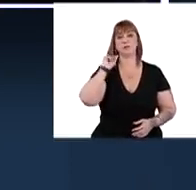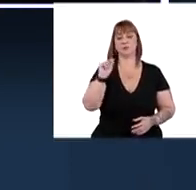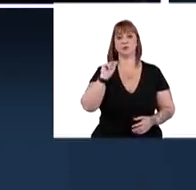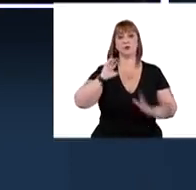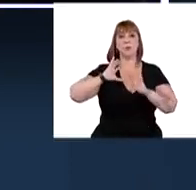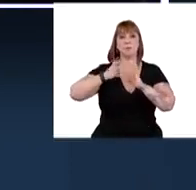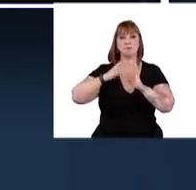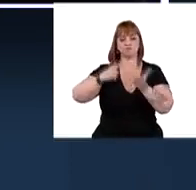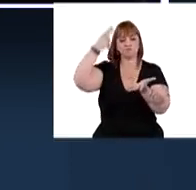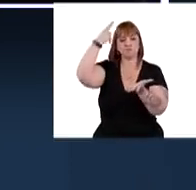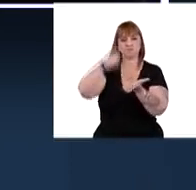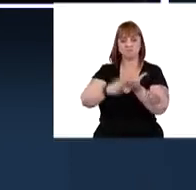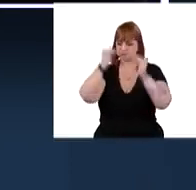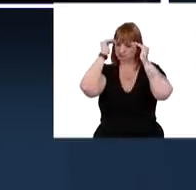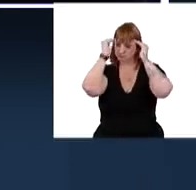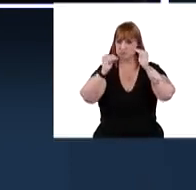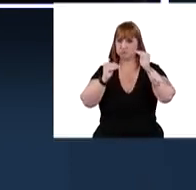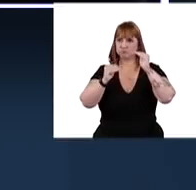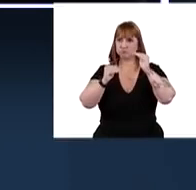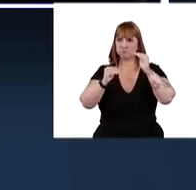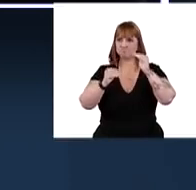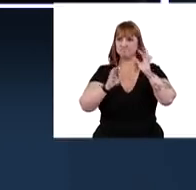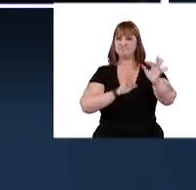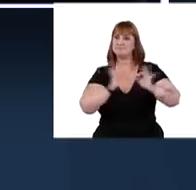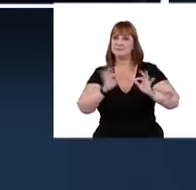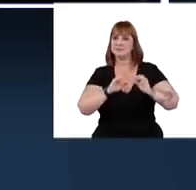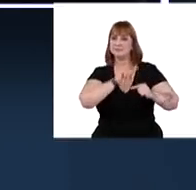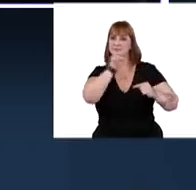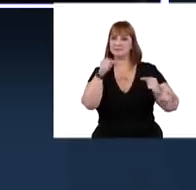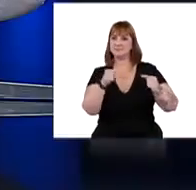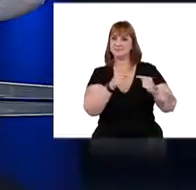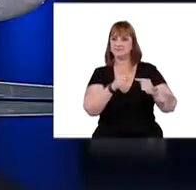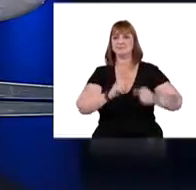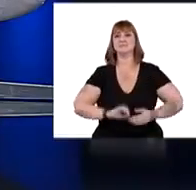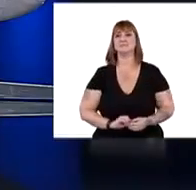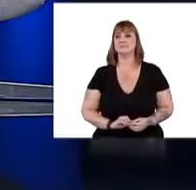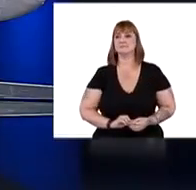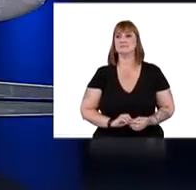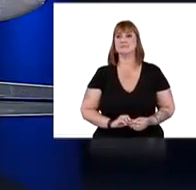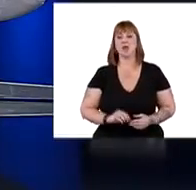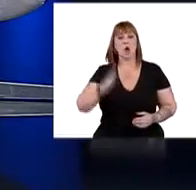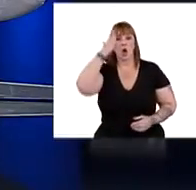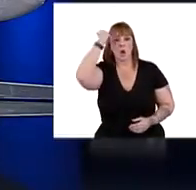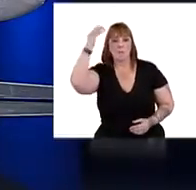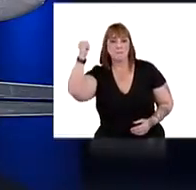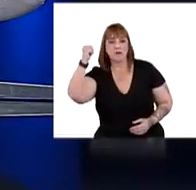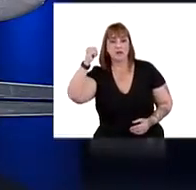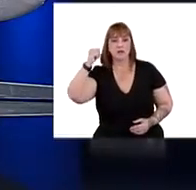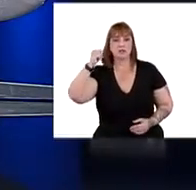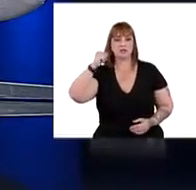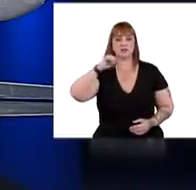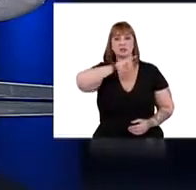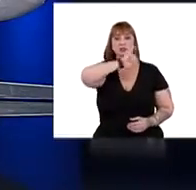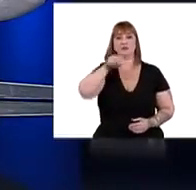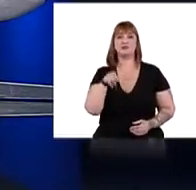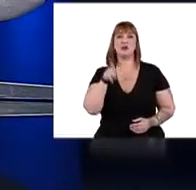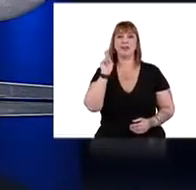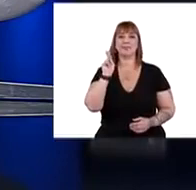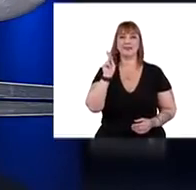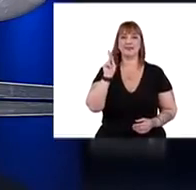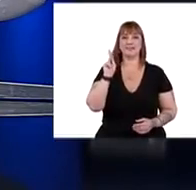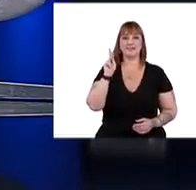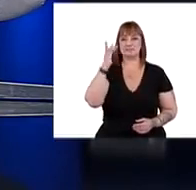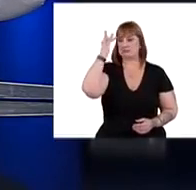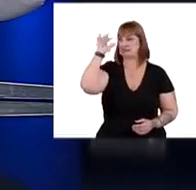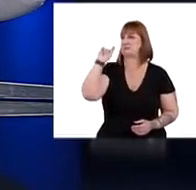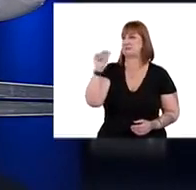partido comprometido com um plano de metas, É uma homenagem ao Juscelino Kubitschek, muita gente nem sabe quem foi o